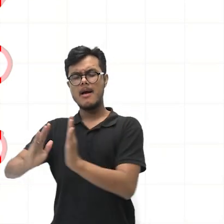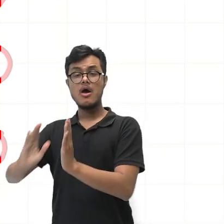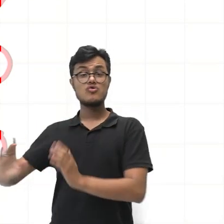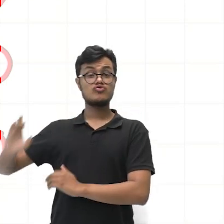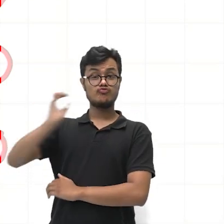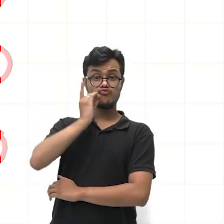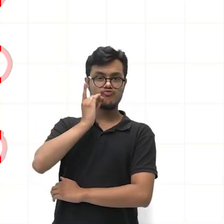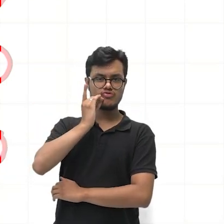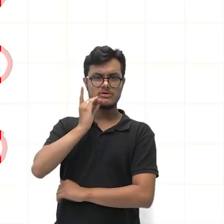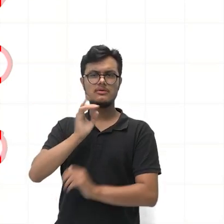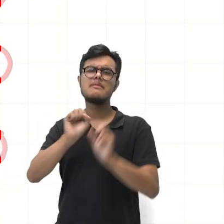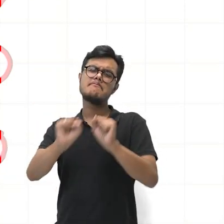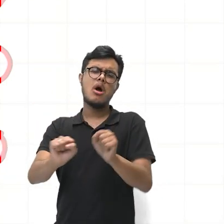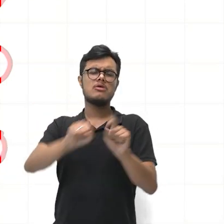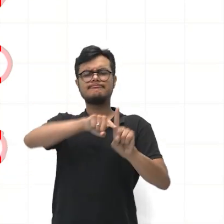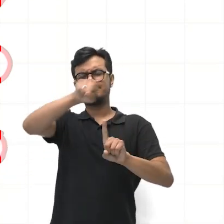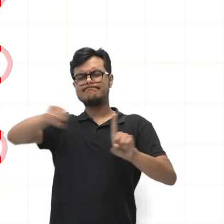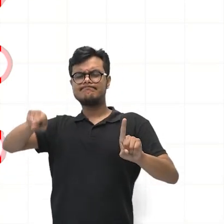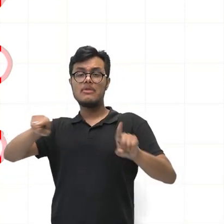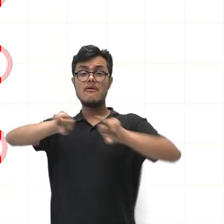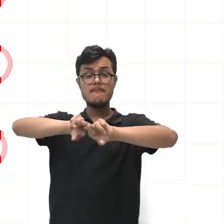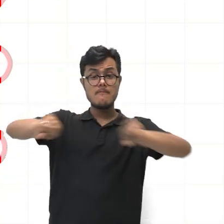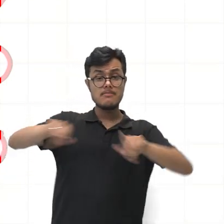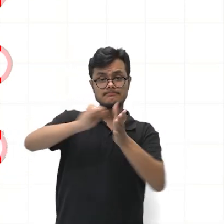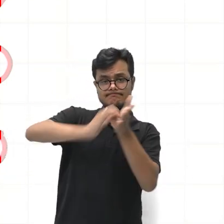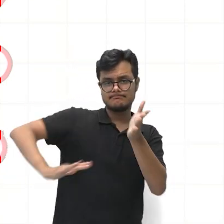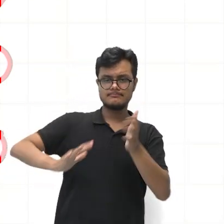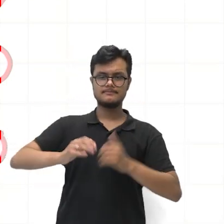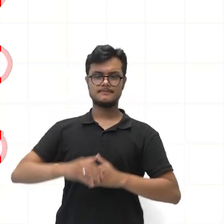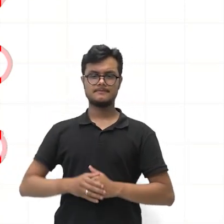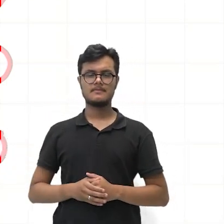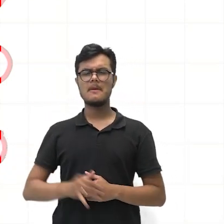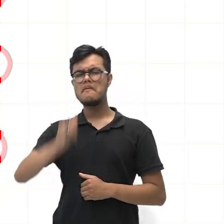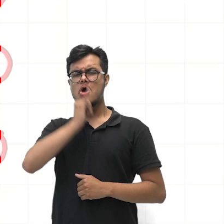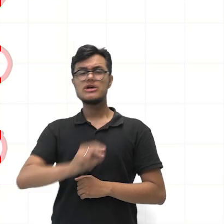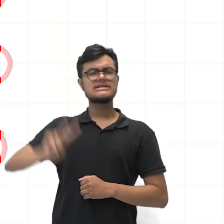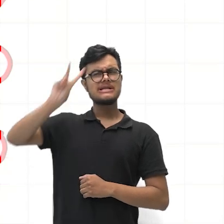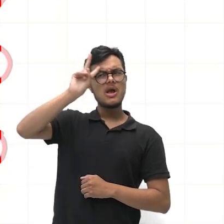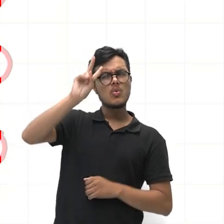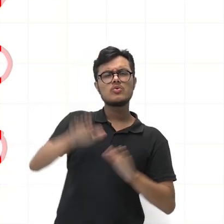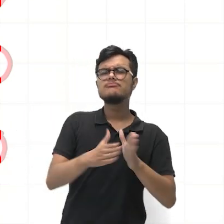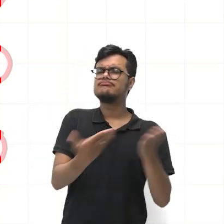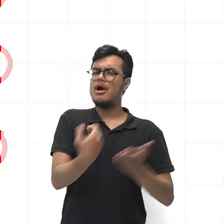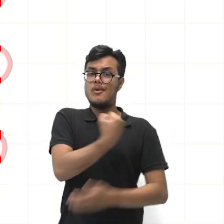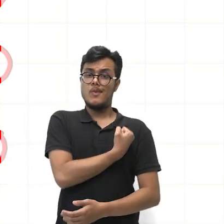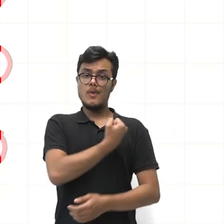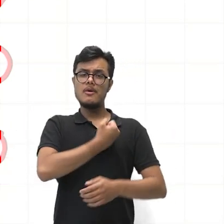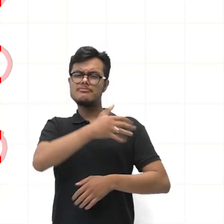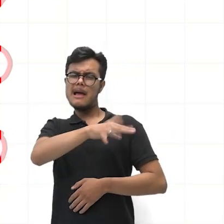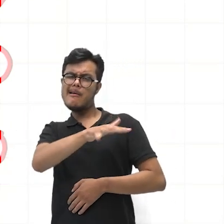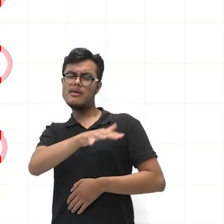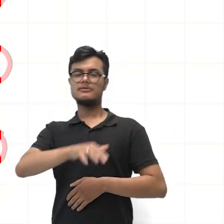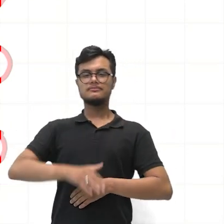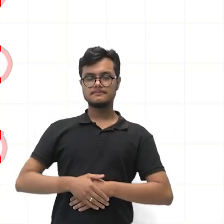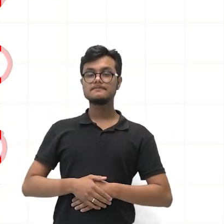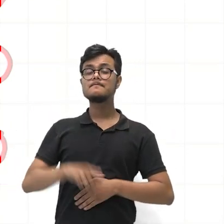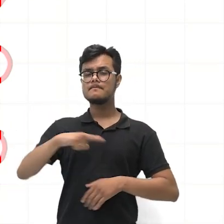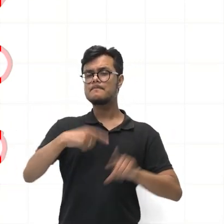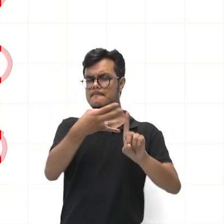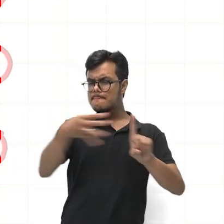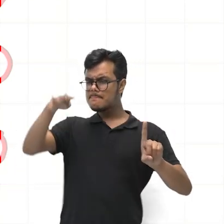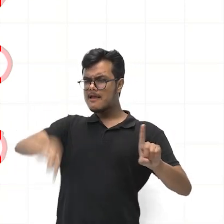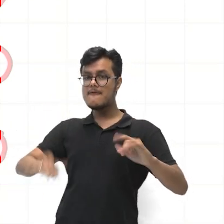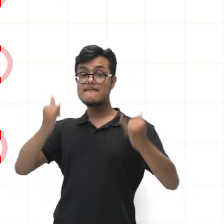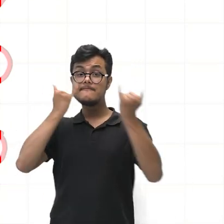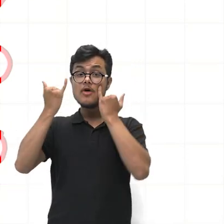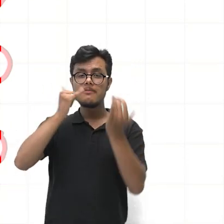dia, né? Quanto em média foi produzido na segunda, quanto em média foi produzido na terceira. Então, numa tabela existe aí uma